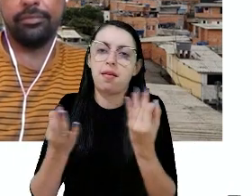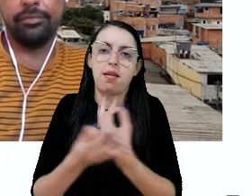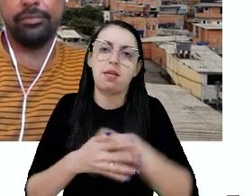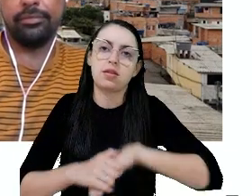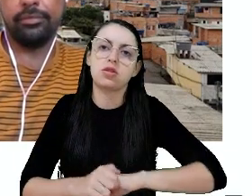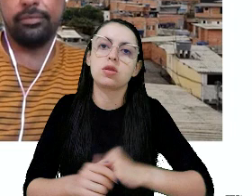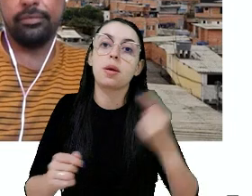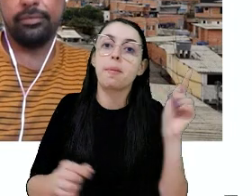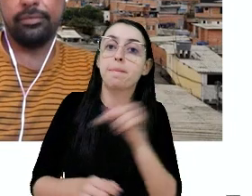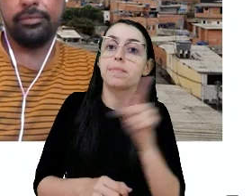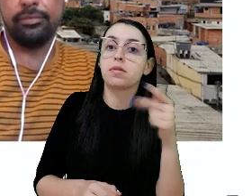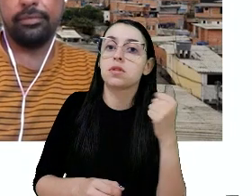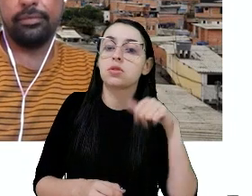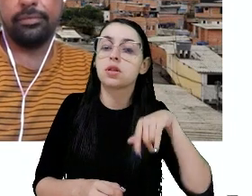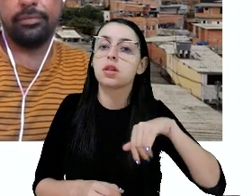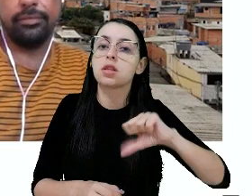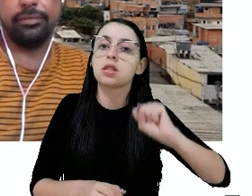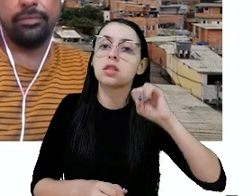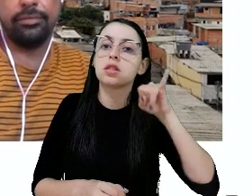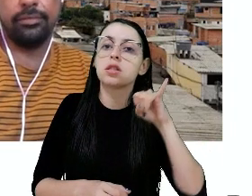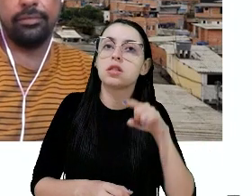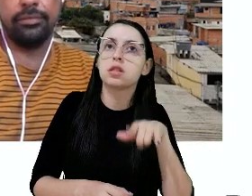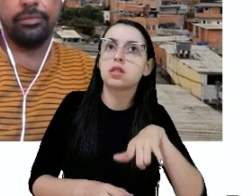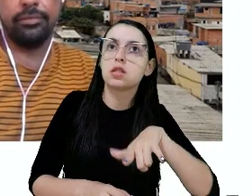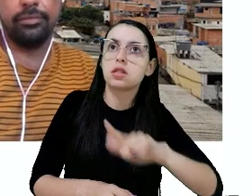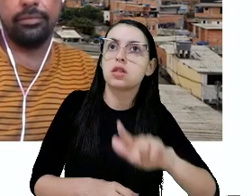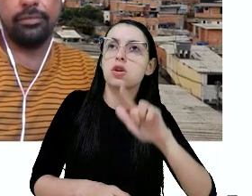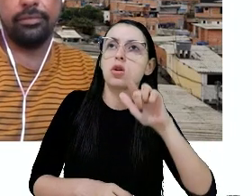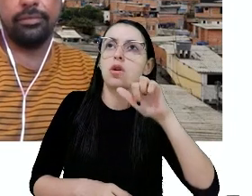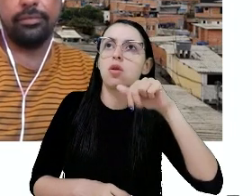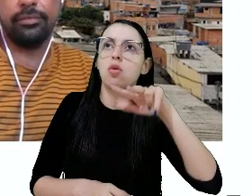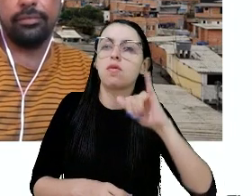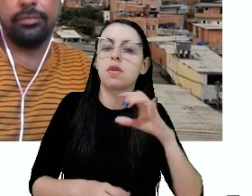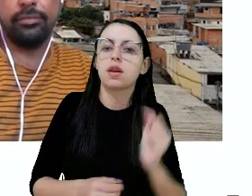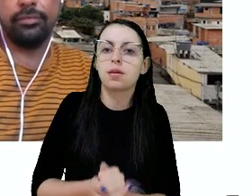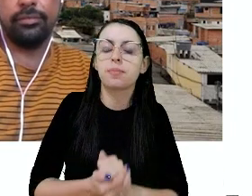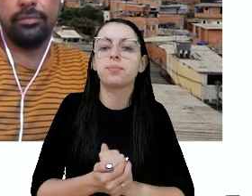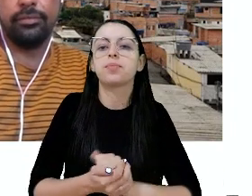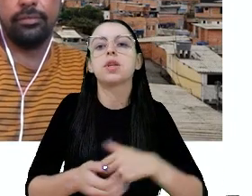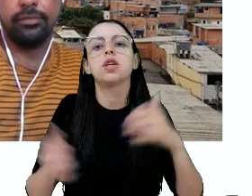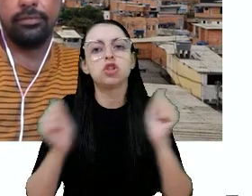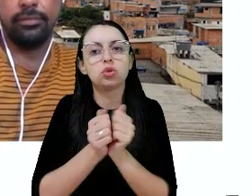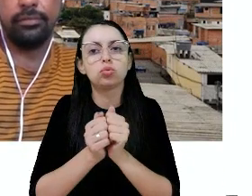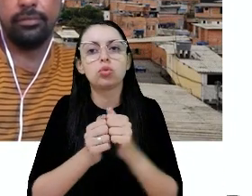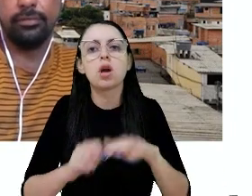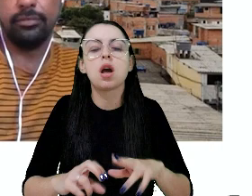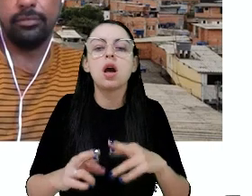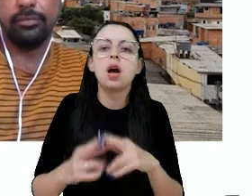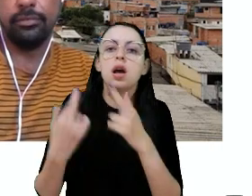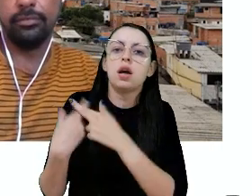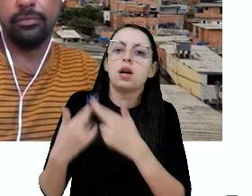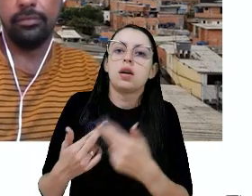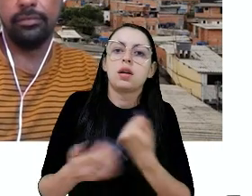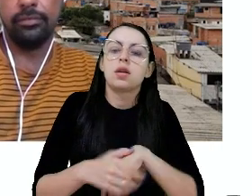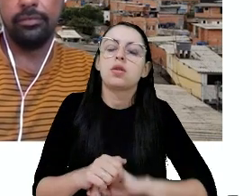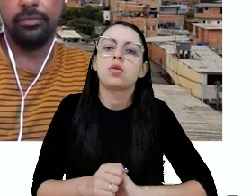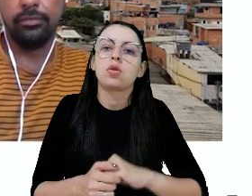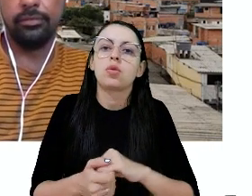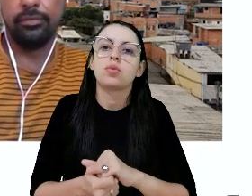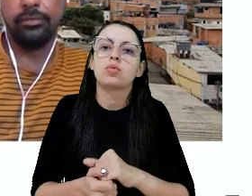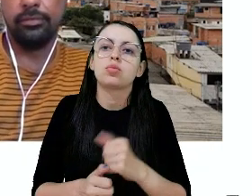e a professora Silvia Pimentel, que é jurista, professora da PUC, integrante do Comitê CEDAW da ONU